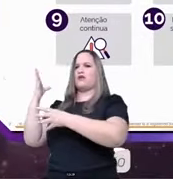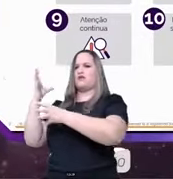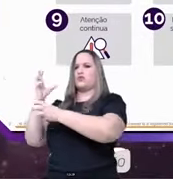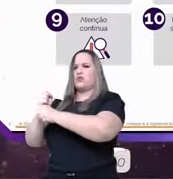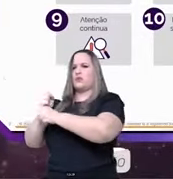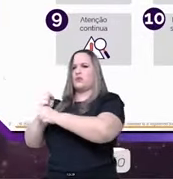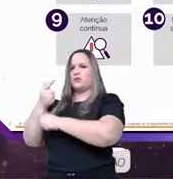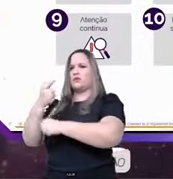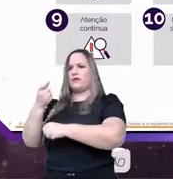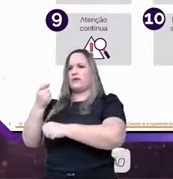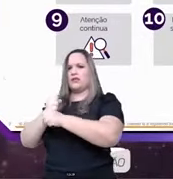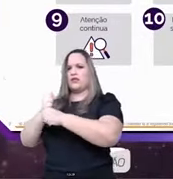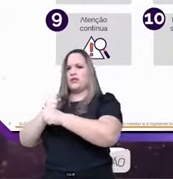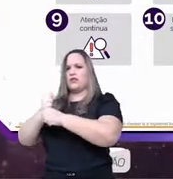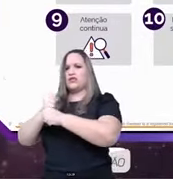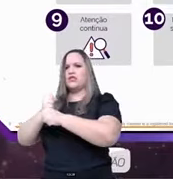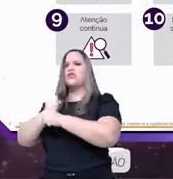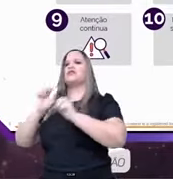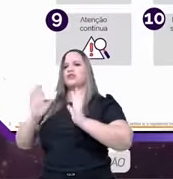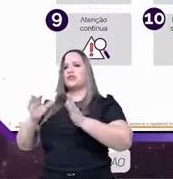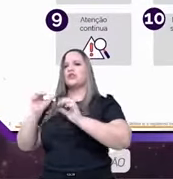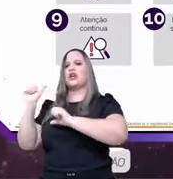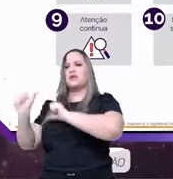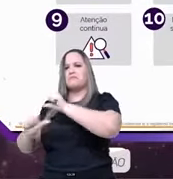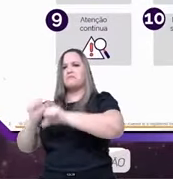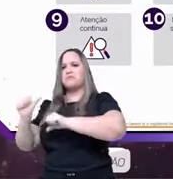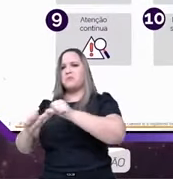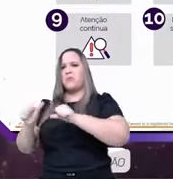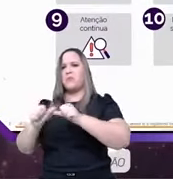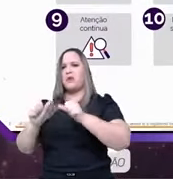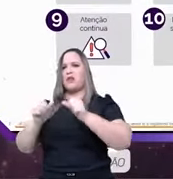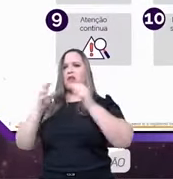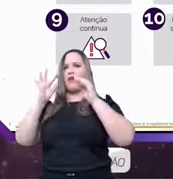vem modificando cada vez mais. Quando eu olho para frente,